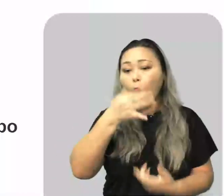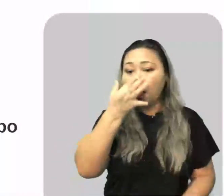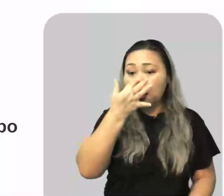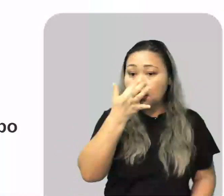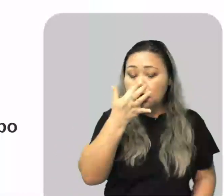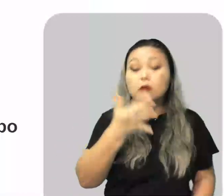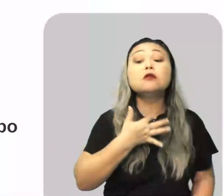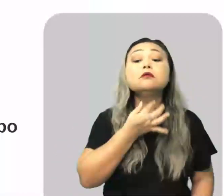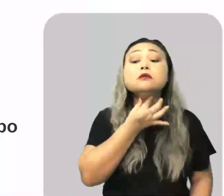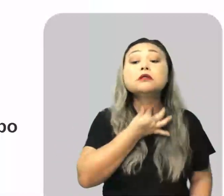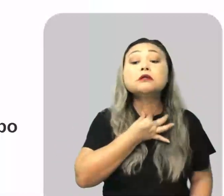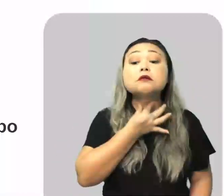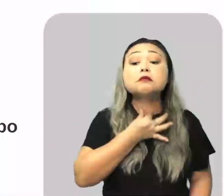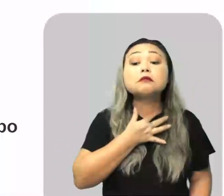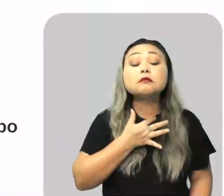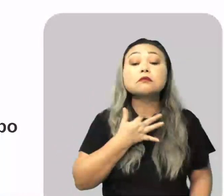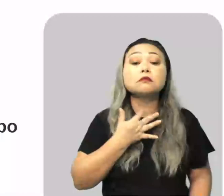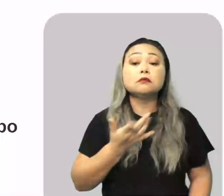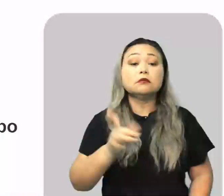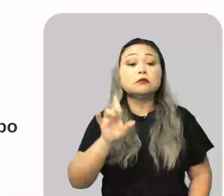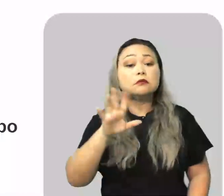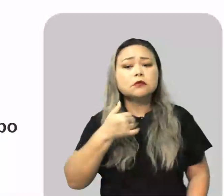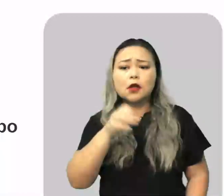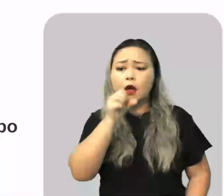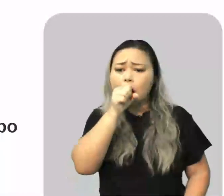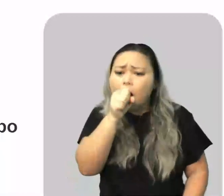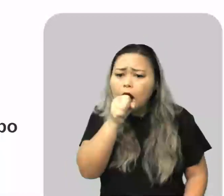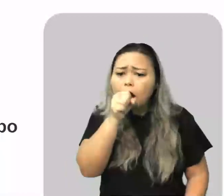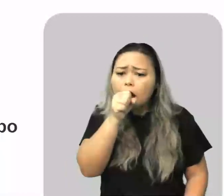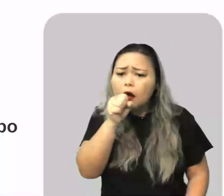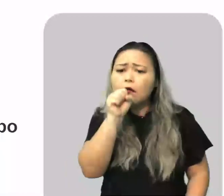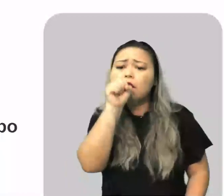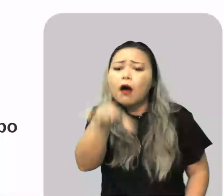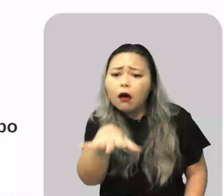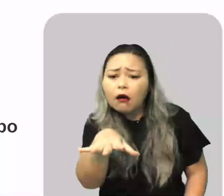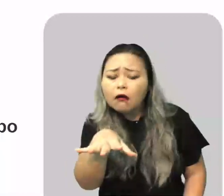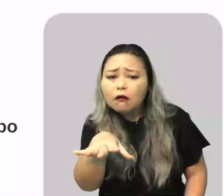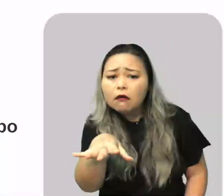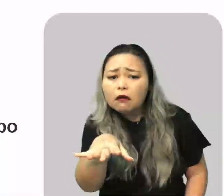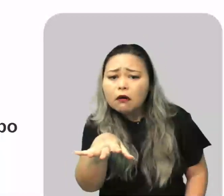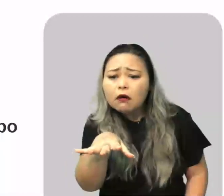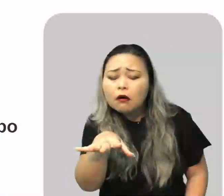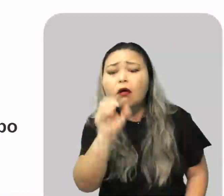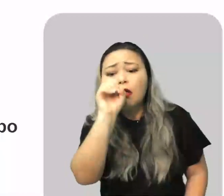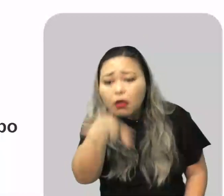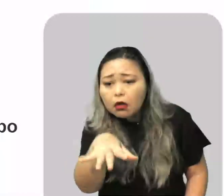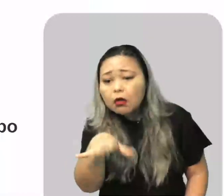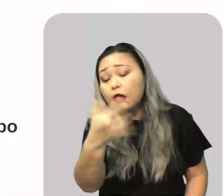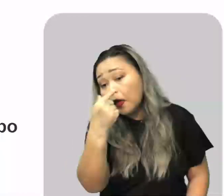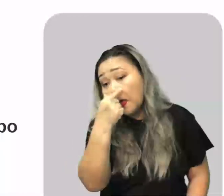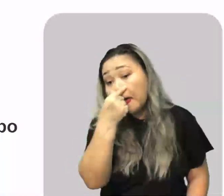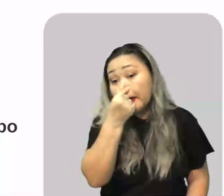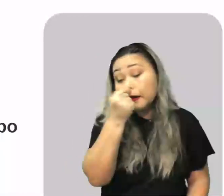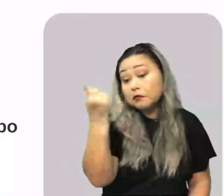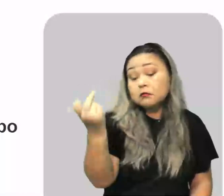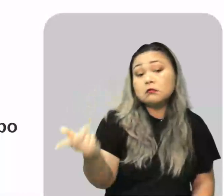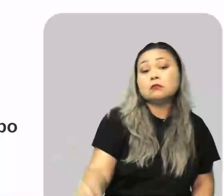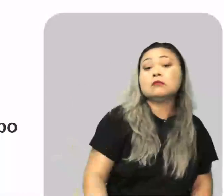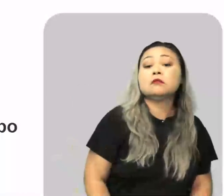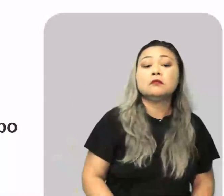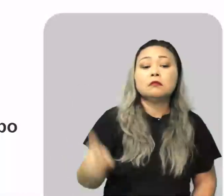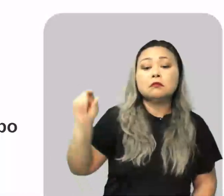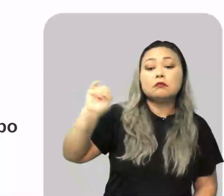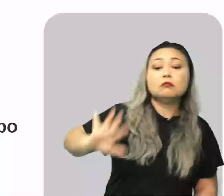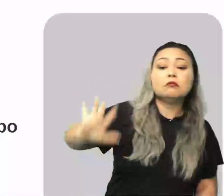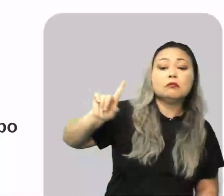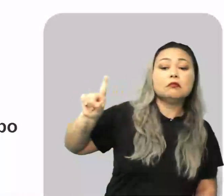ou da garganta da pessoa infectada, quando ela tosse, espirra, né? Vírus da gripe. Olha lá a